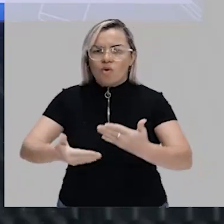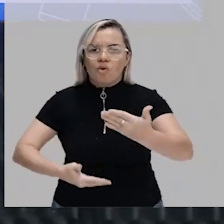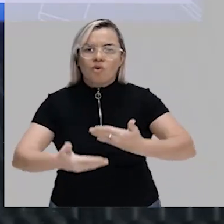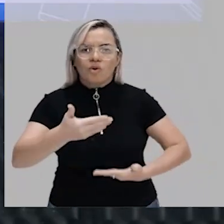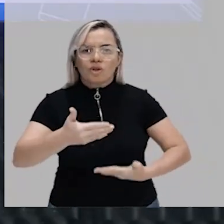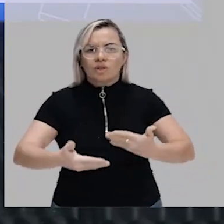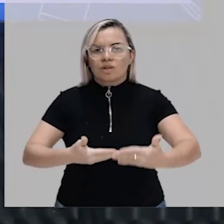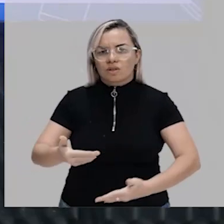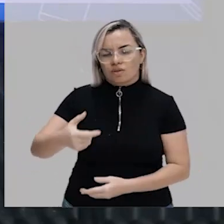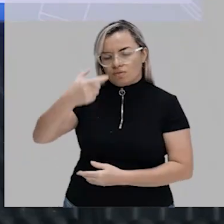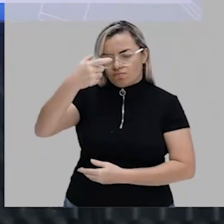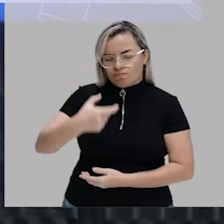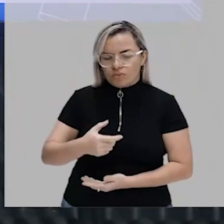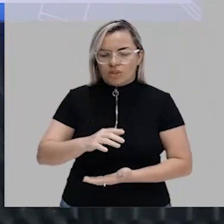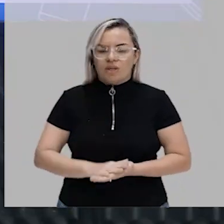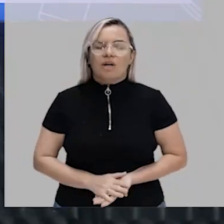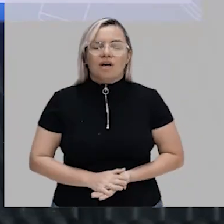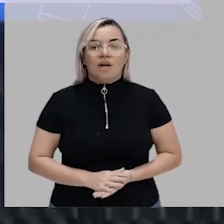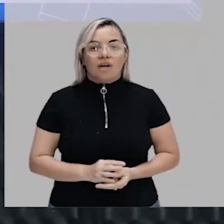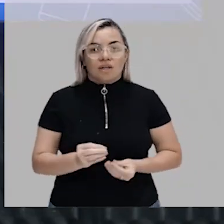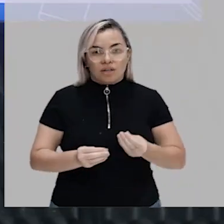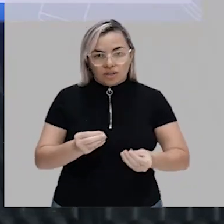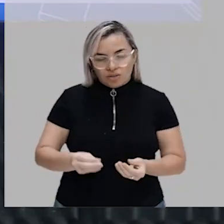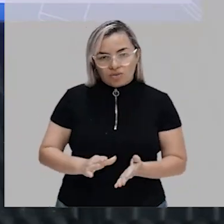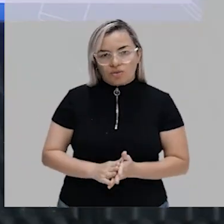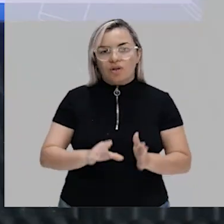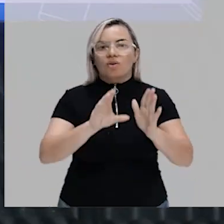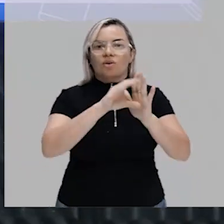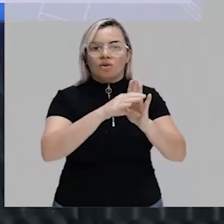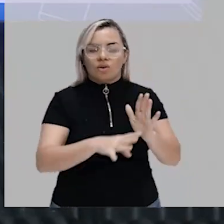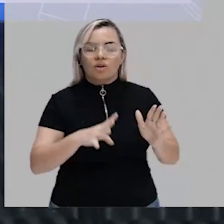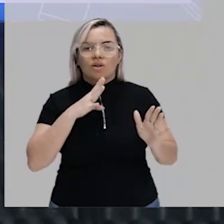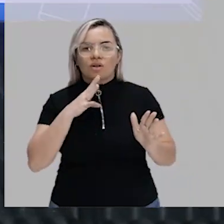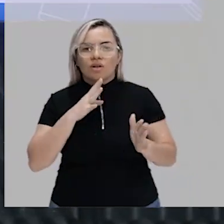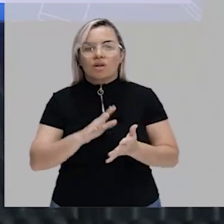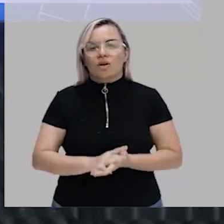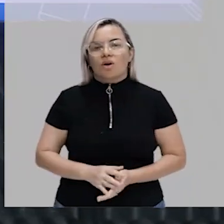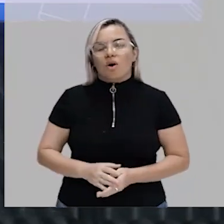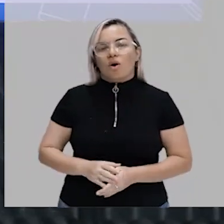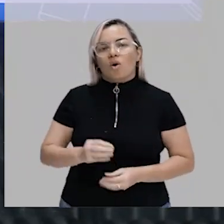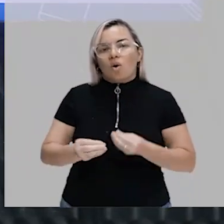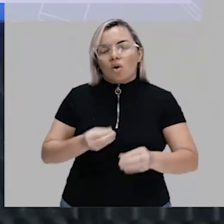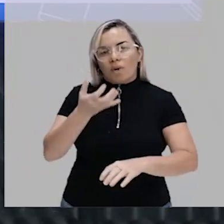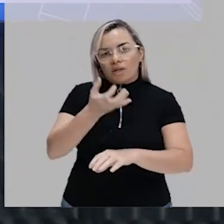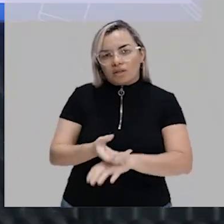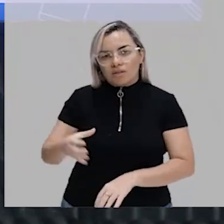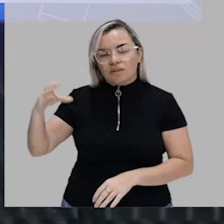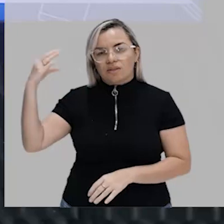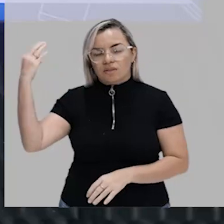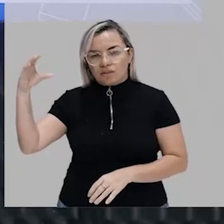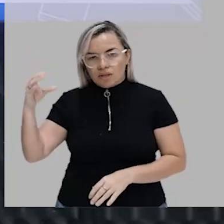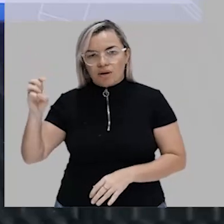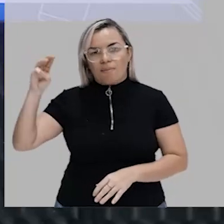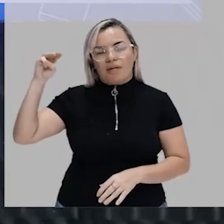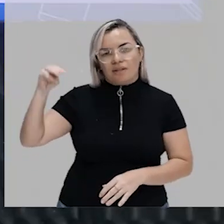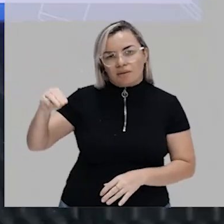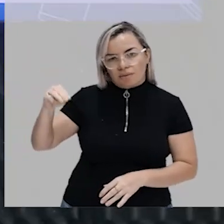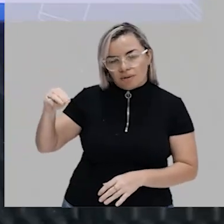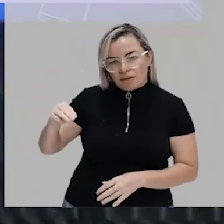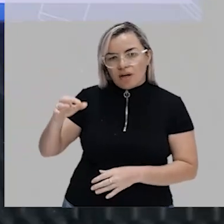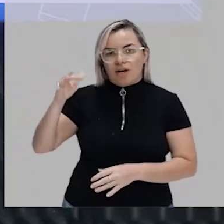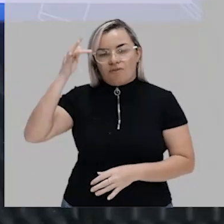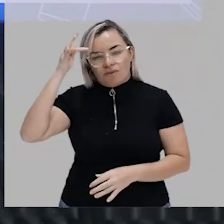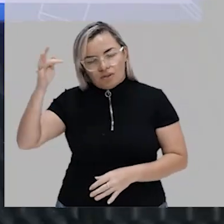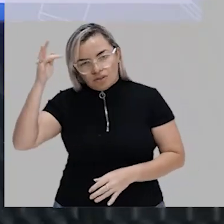só, a ciência é forma de conhecimento, a matemática, a sociologia, a química é uma forma de conhecimento, a filosofia também